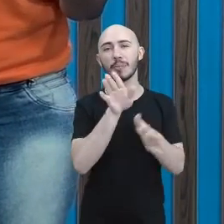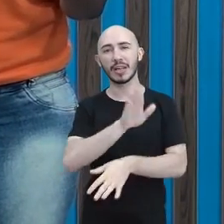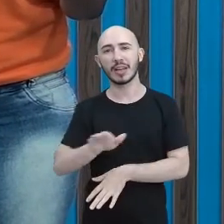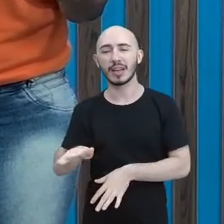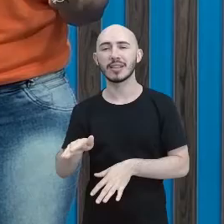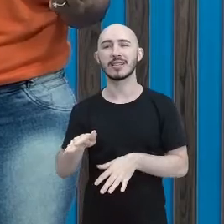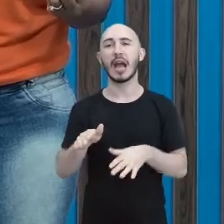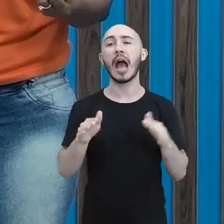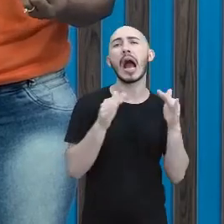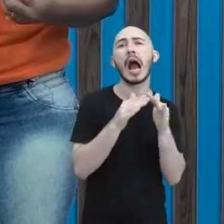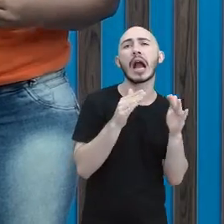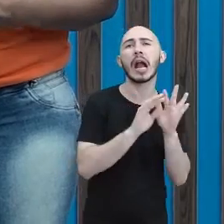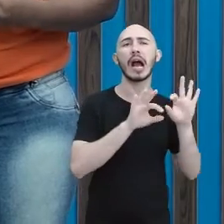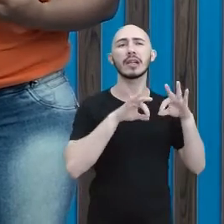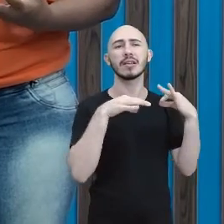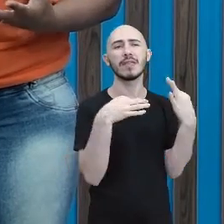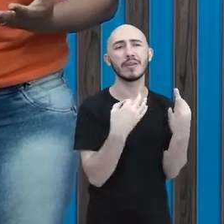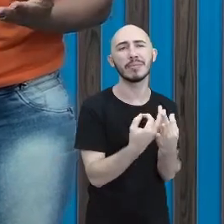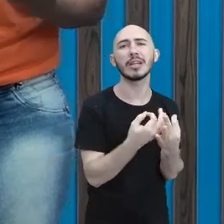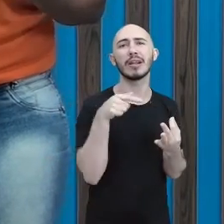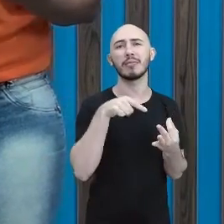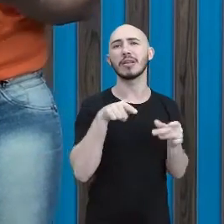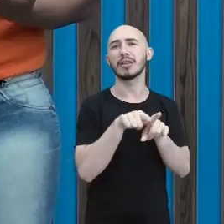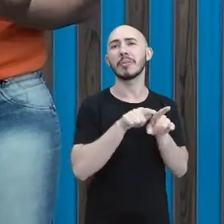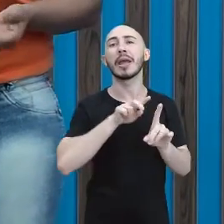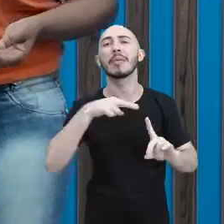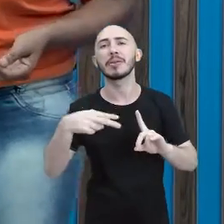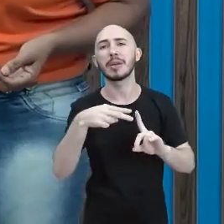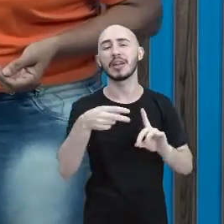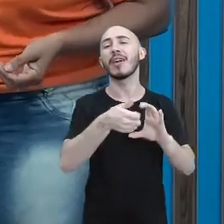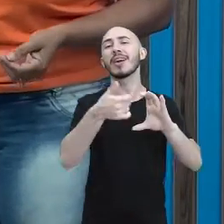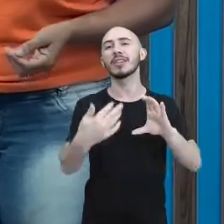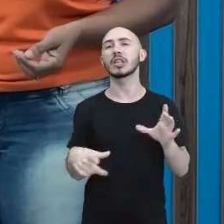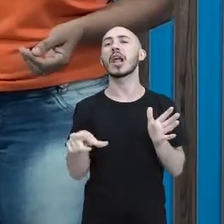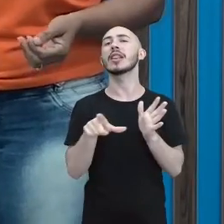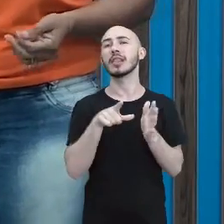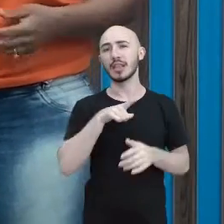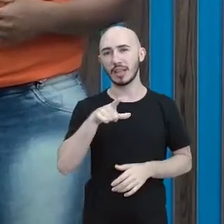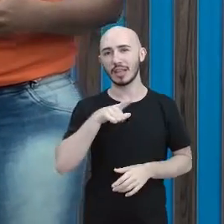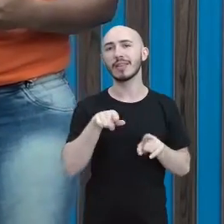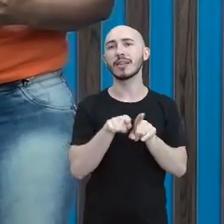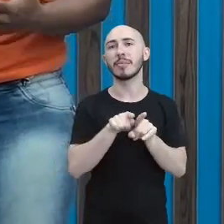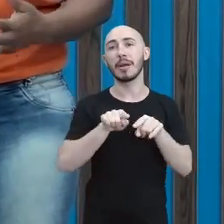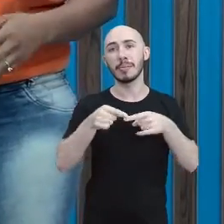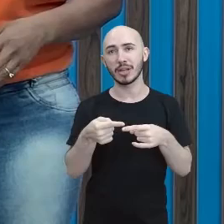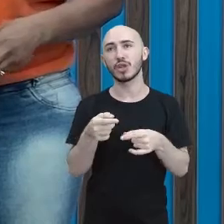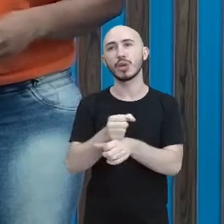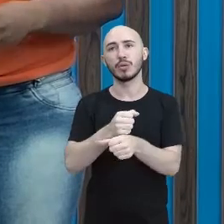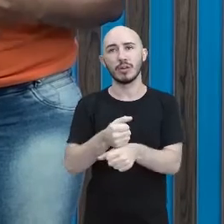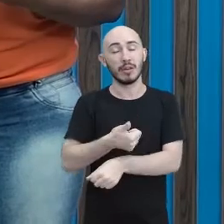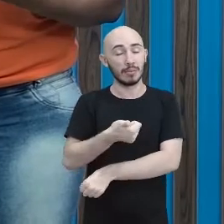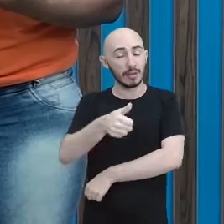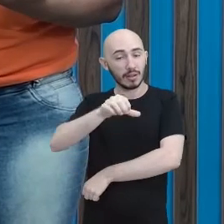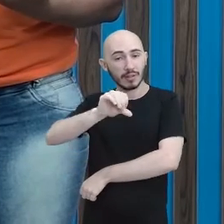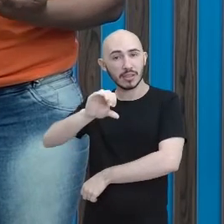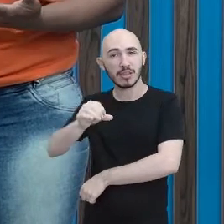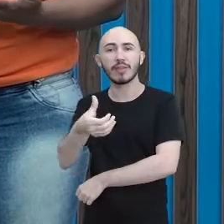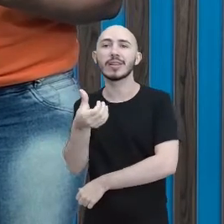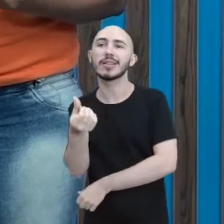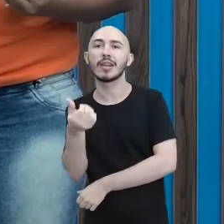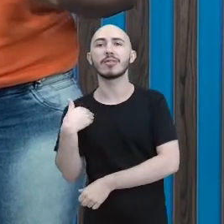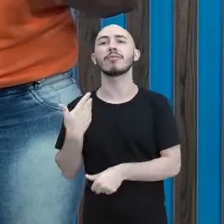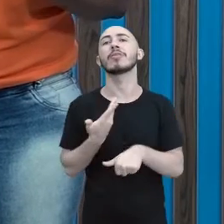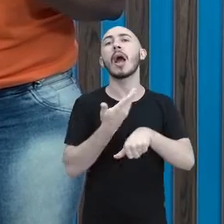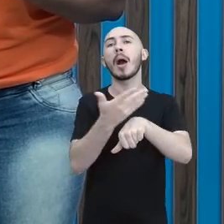casa, mas hoje em dia, a partir desse momento de 1996, as práticas